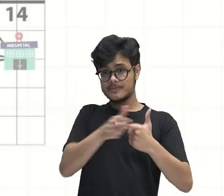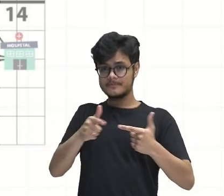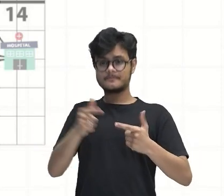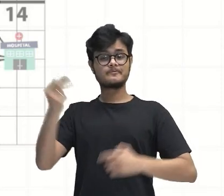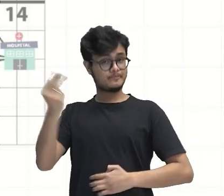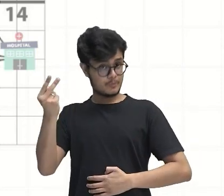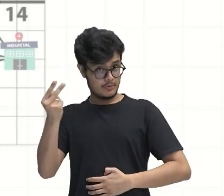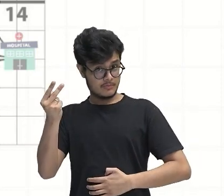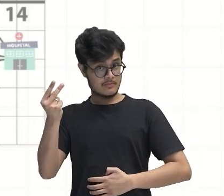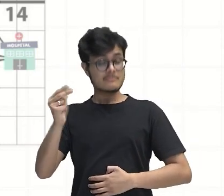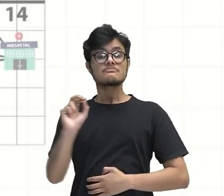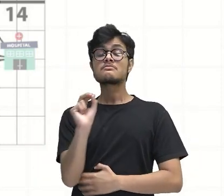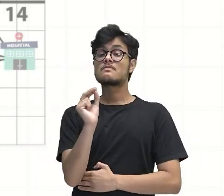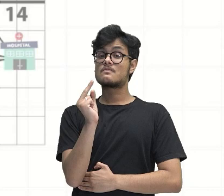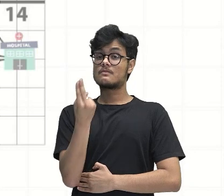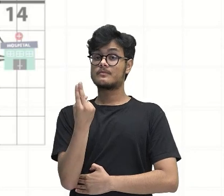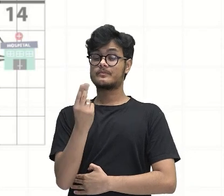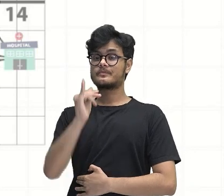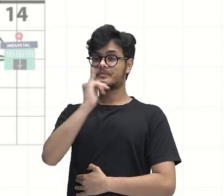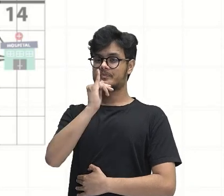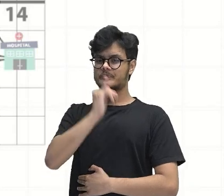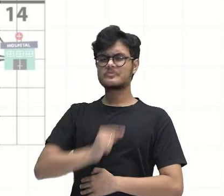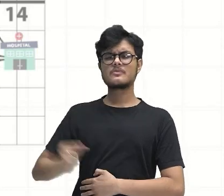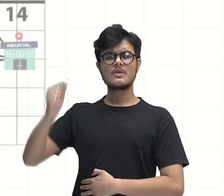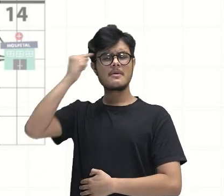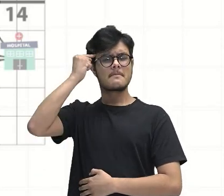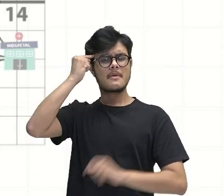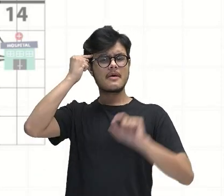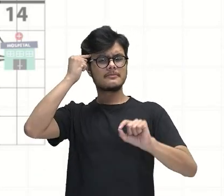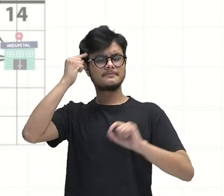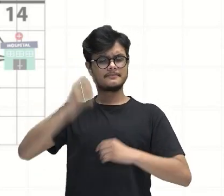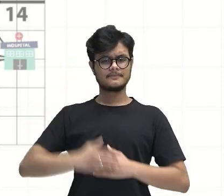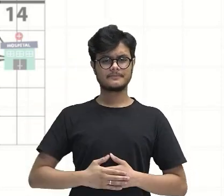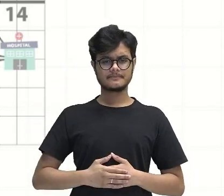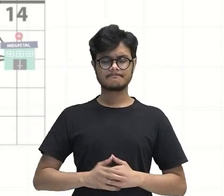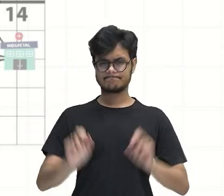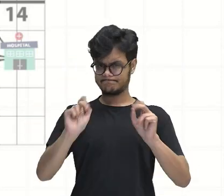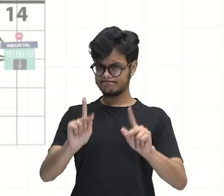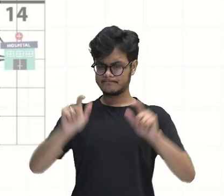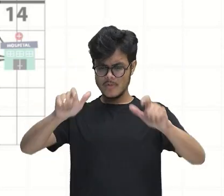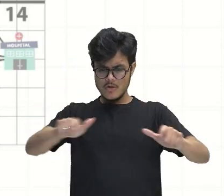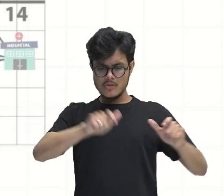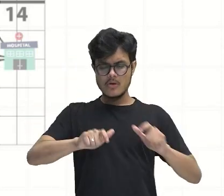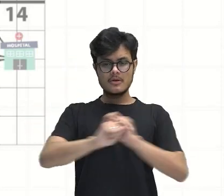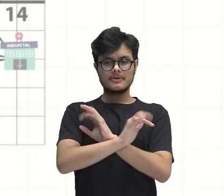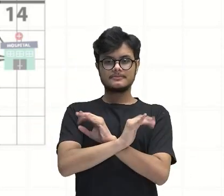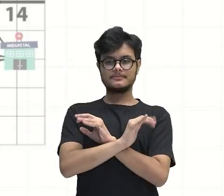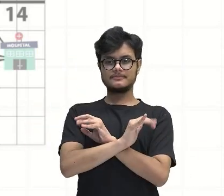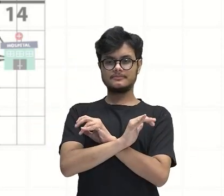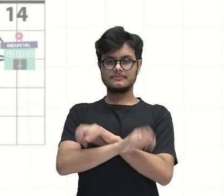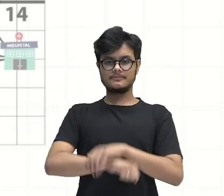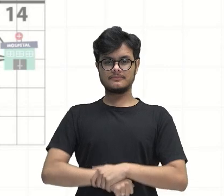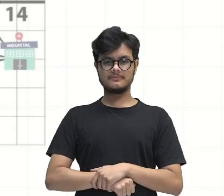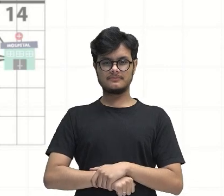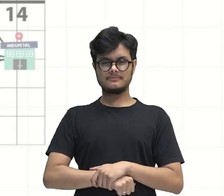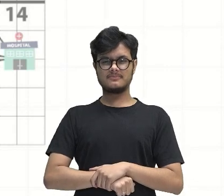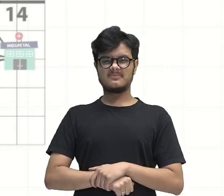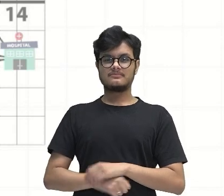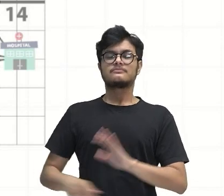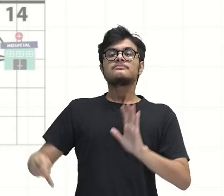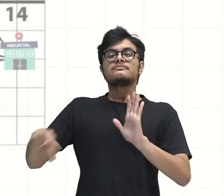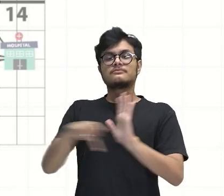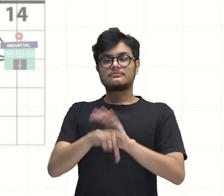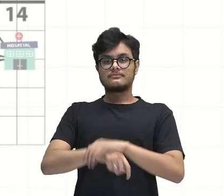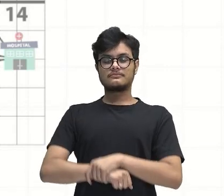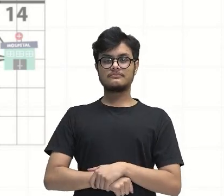a metade. Ou então, eu posso pensar que como cada cidade dessa tem um ponto geográfico, né,